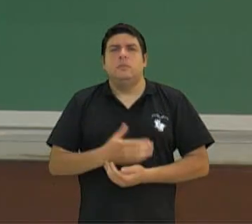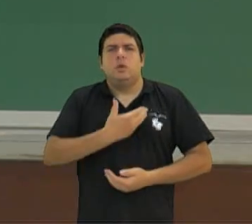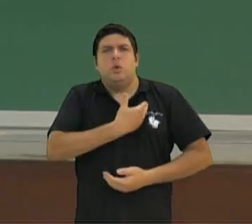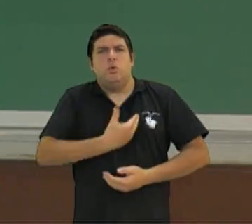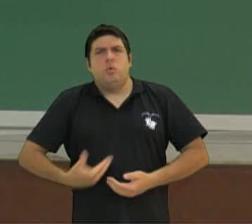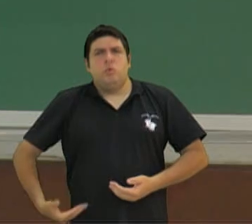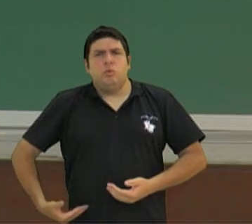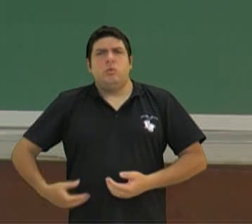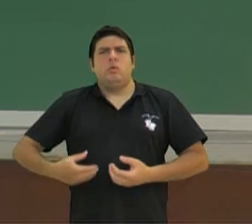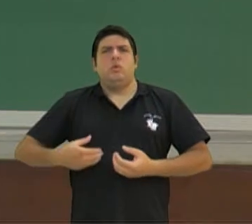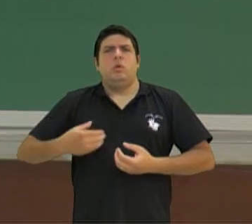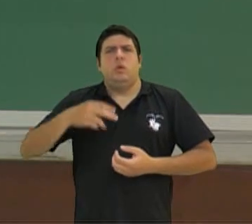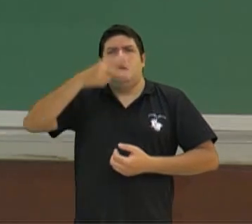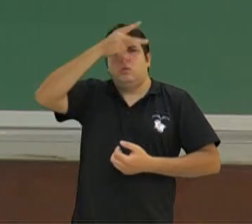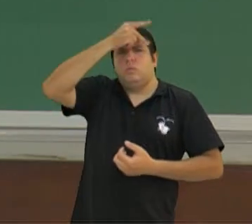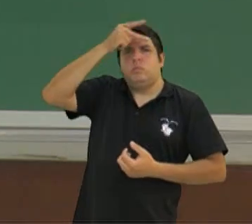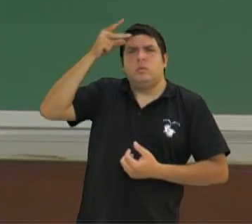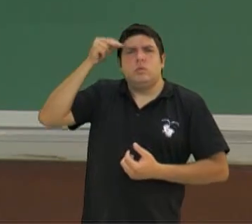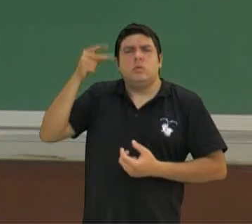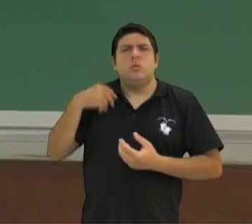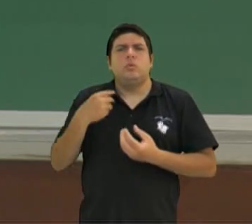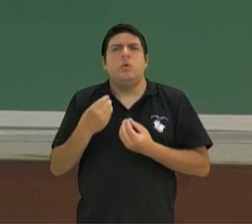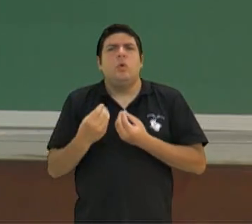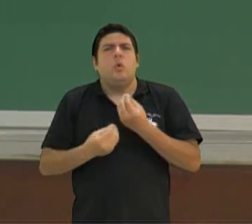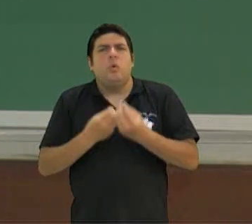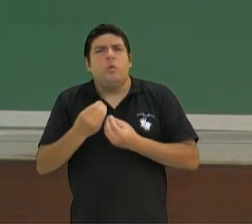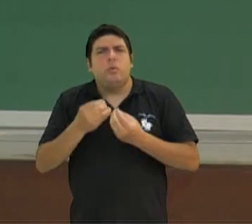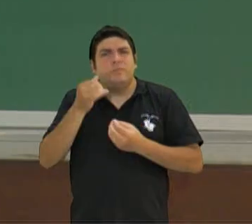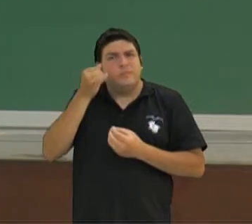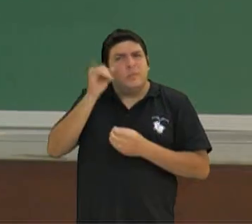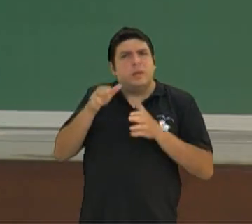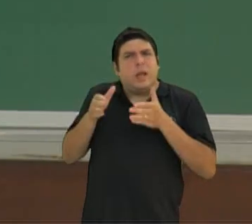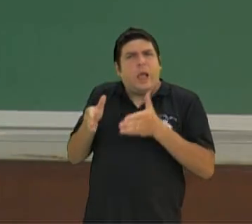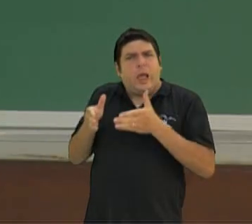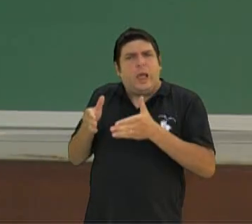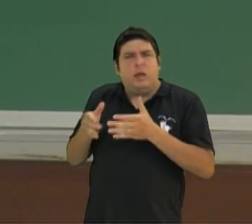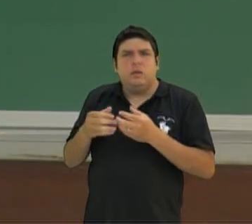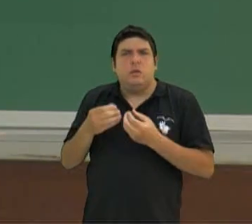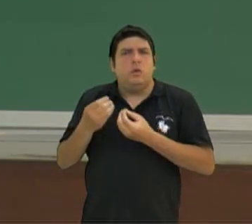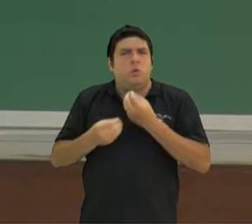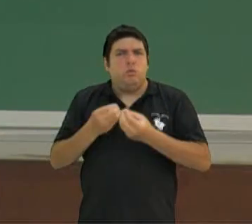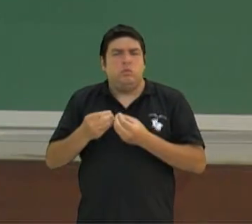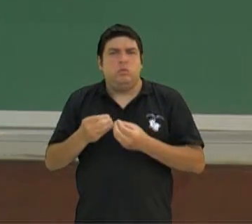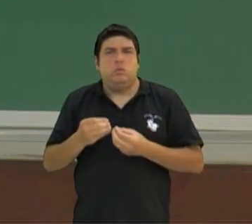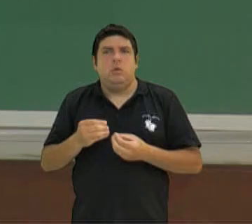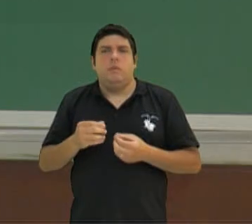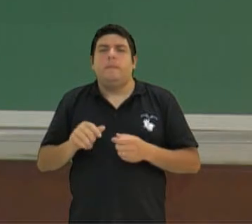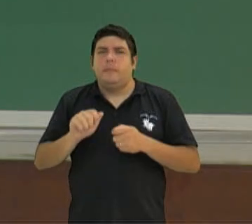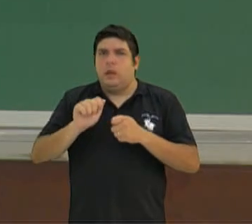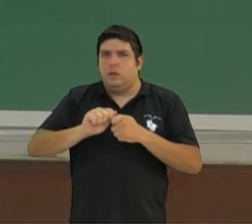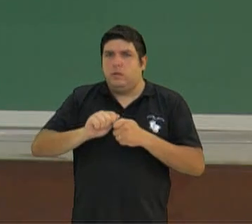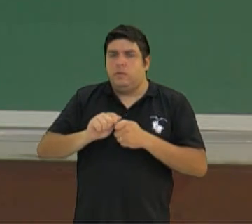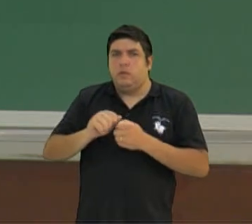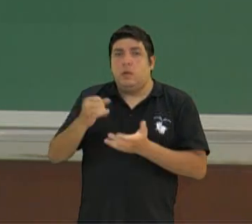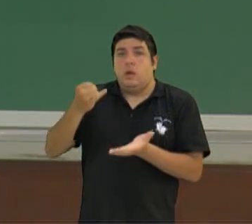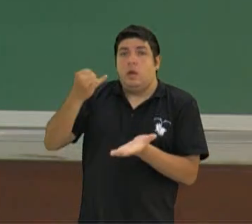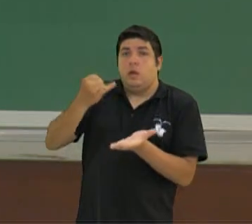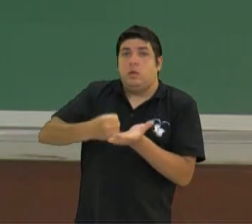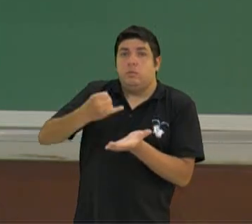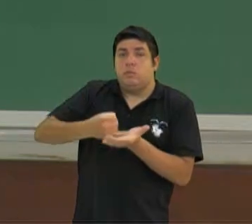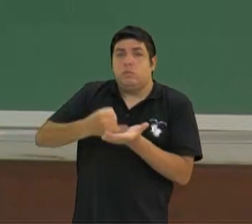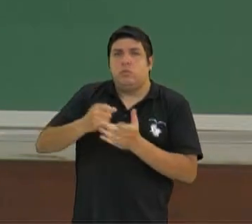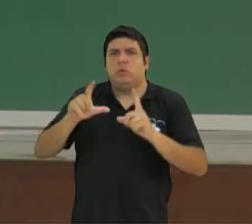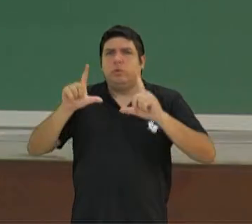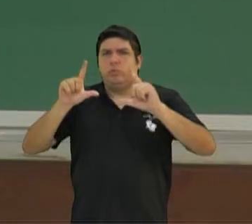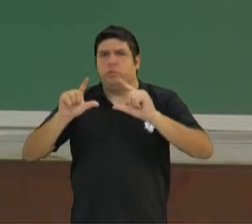têm agido, né, para evitar a concentração industrial? Incentivos fiscais, ou seja, diminuição de impostos, de taxas,